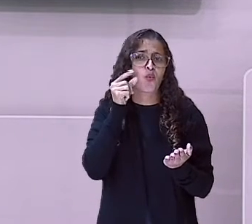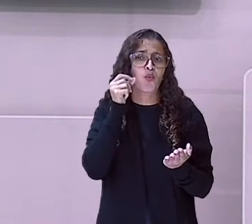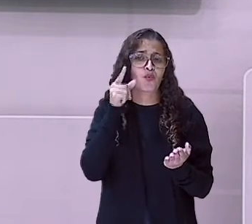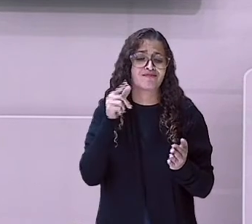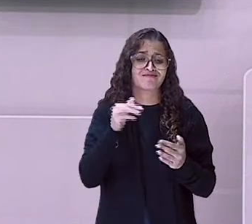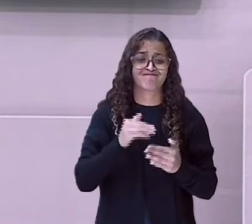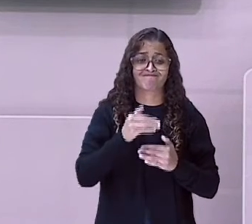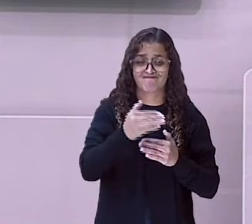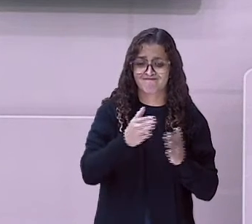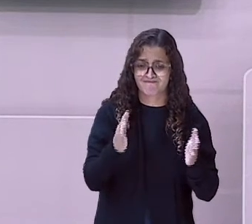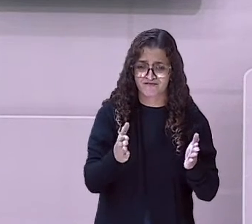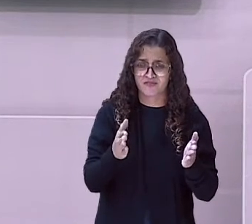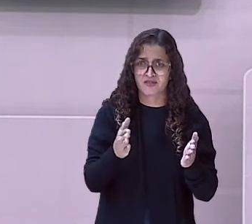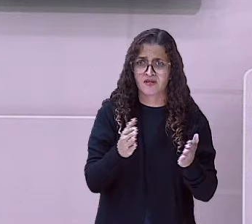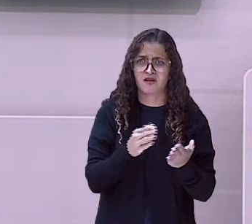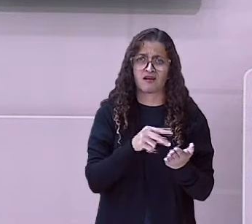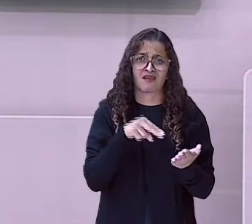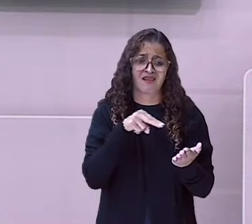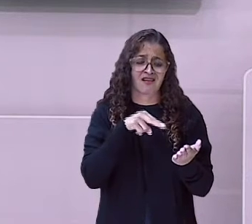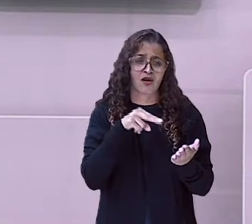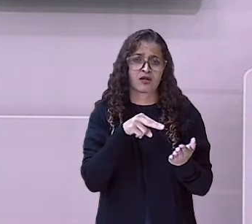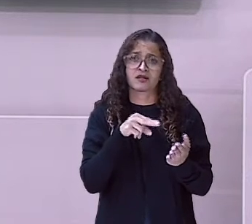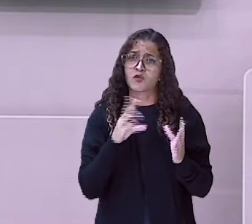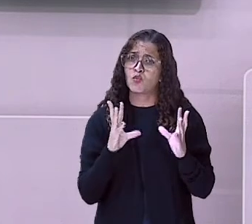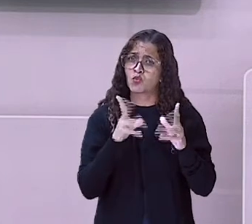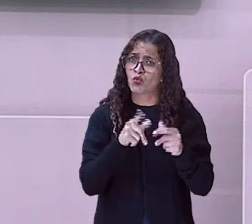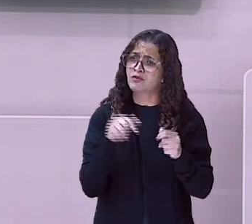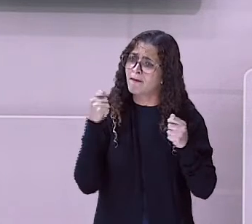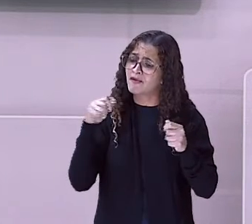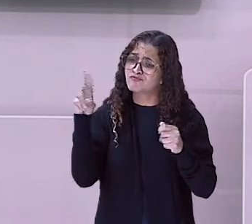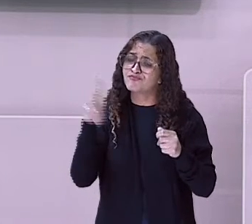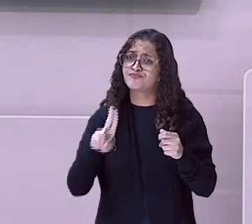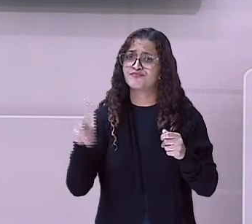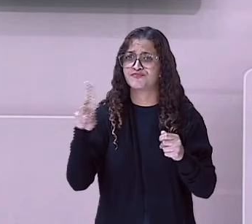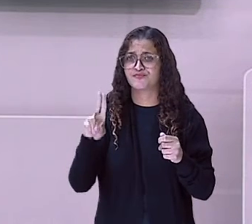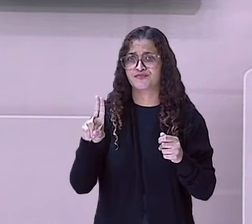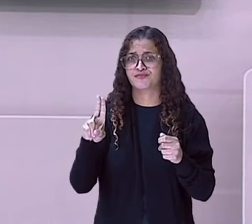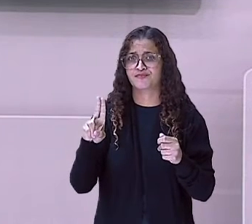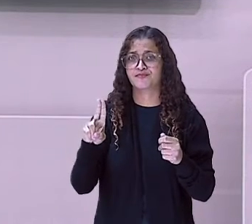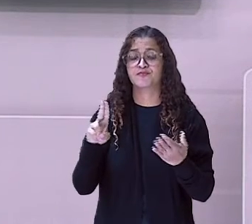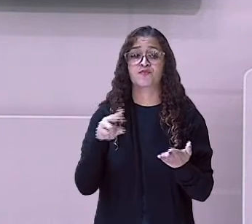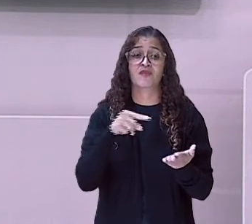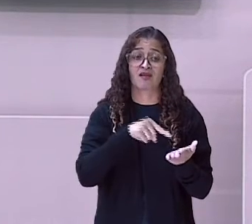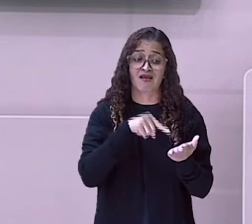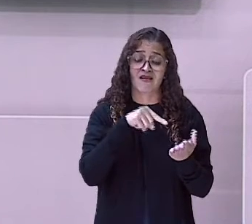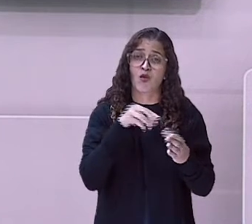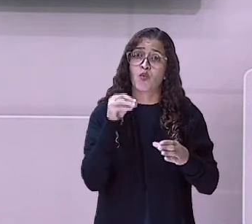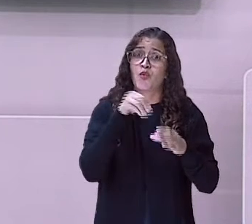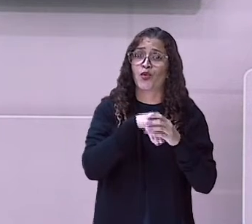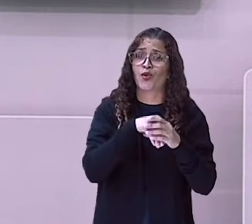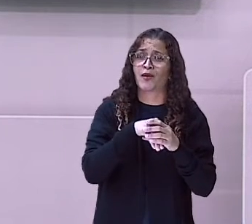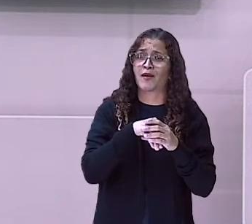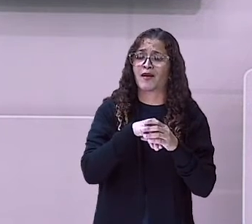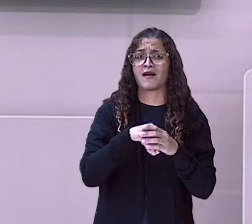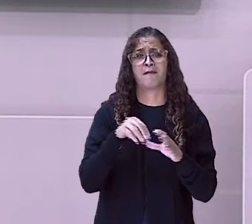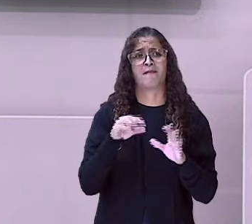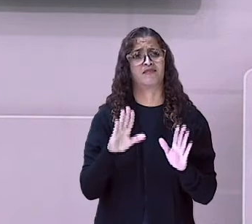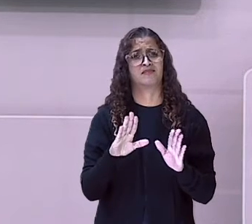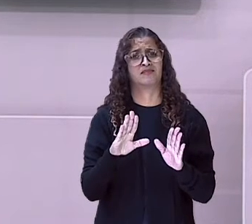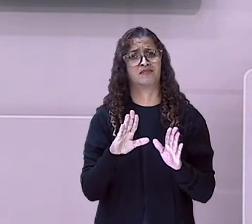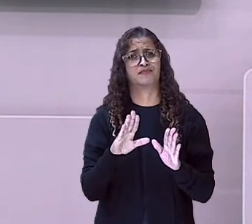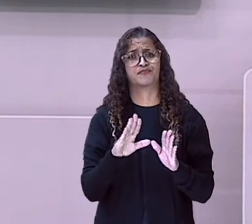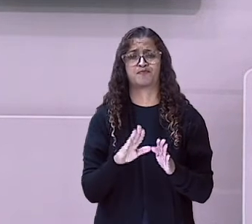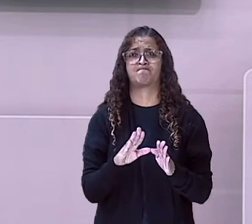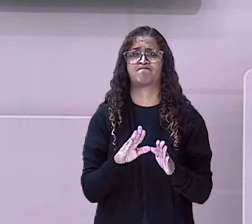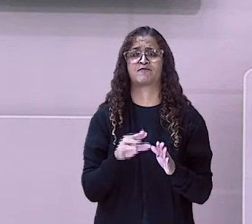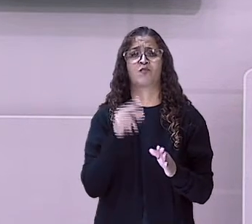que todos pudessem usar, existiam 6 cores que sempre acabavam primeiro.